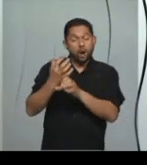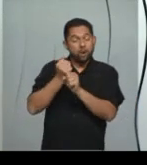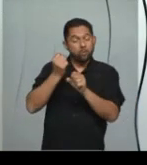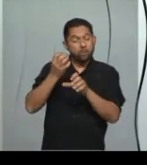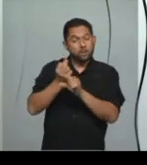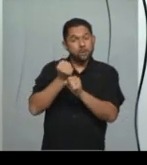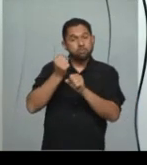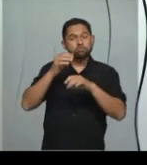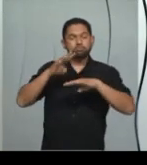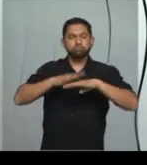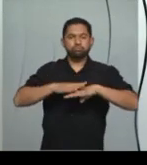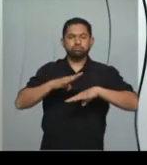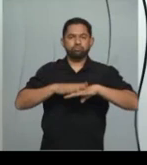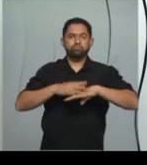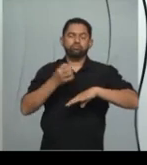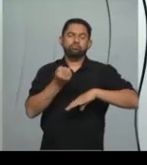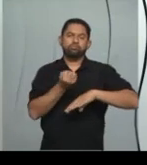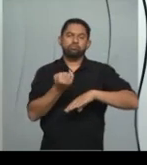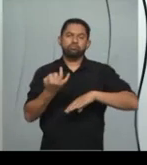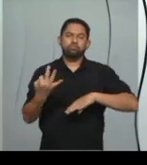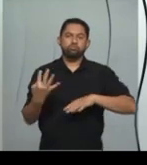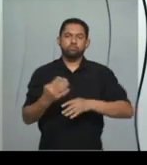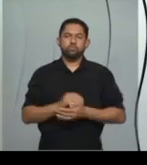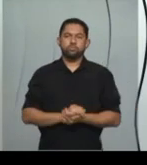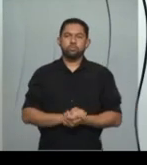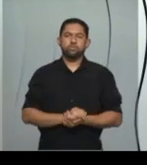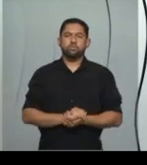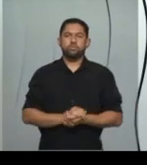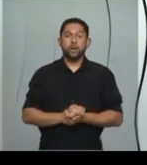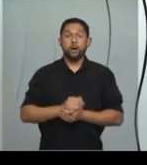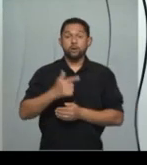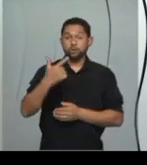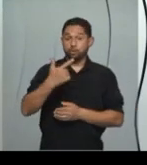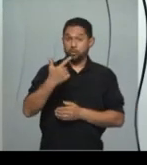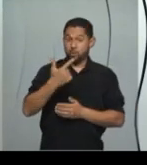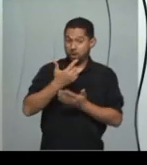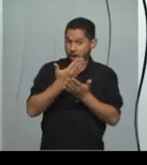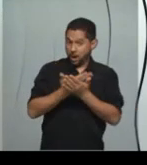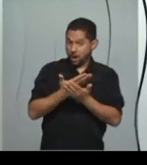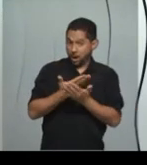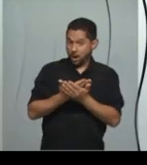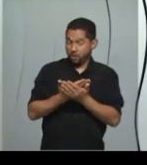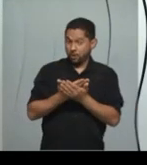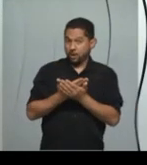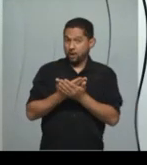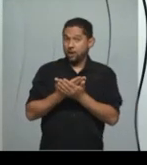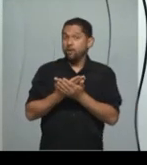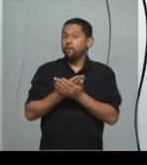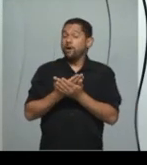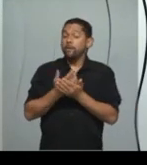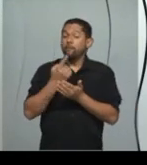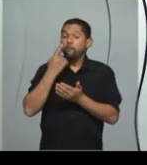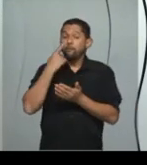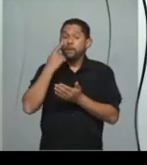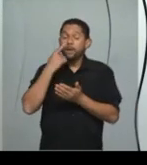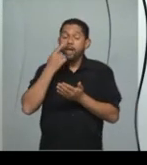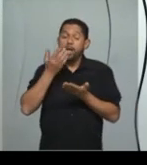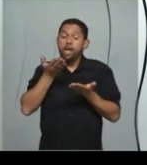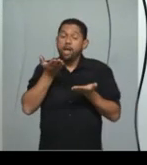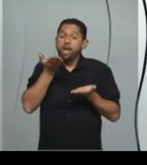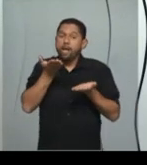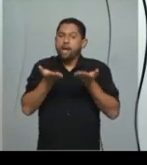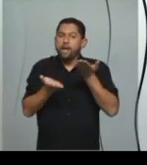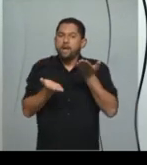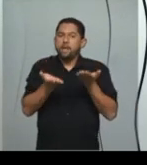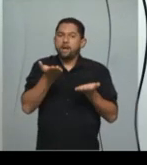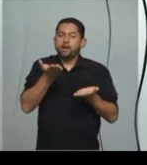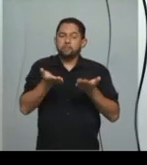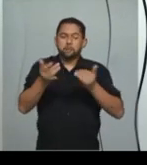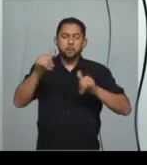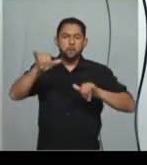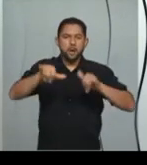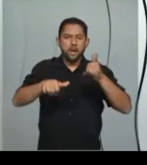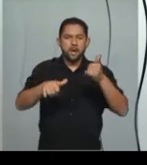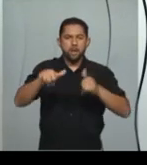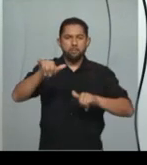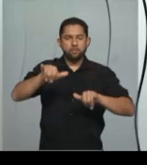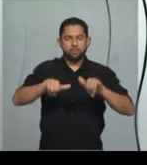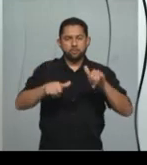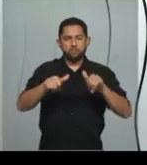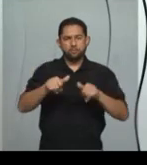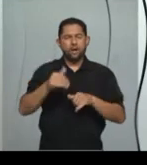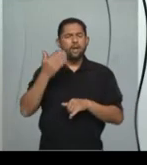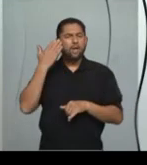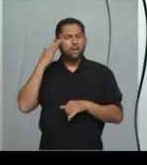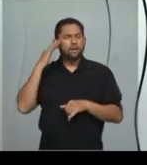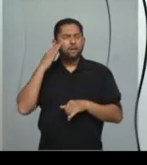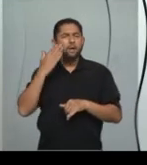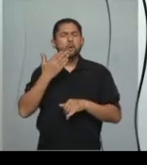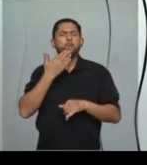concentração. No segundo momento, vamos trabalhar com o famoso equilíbrio químico, entendendo quais são as relações com